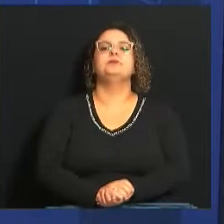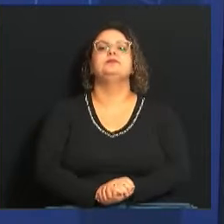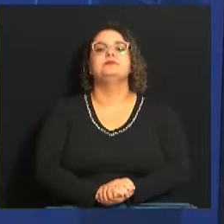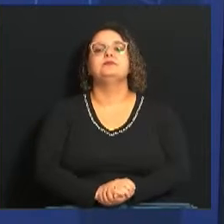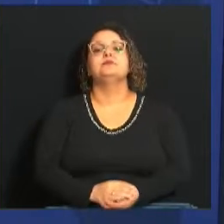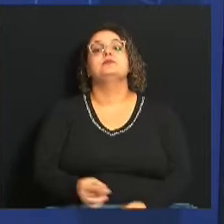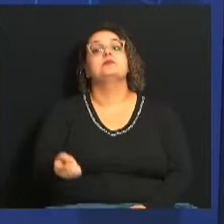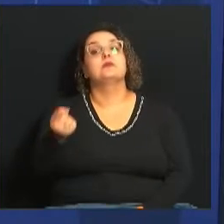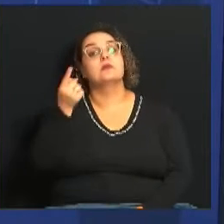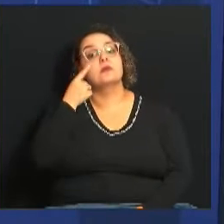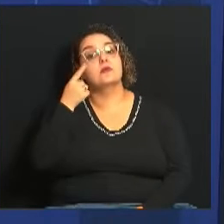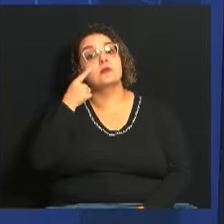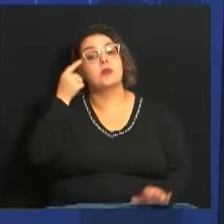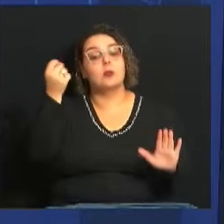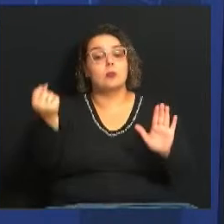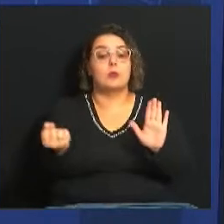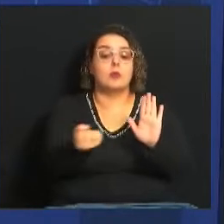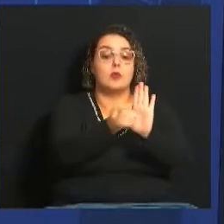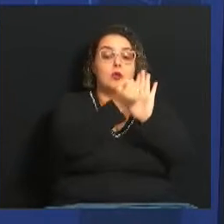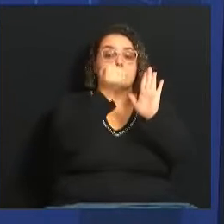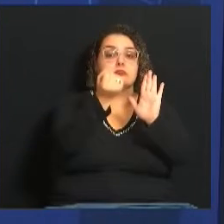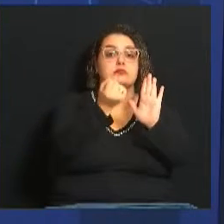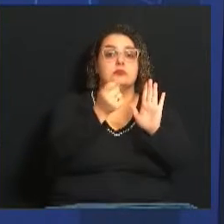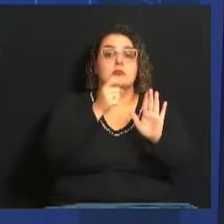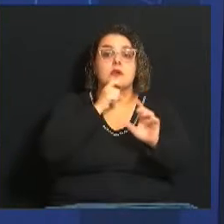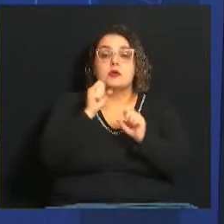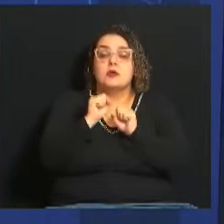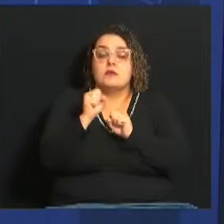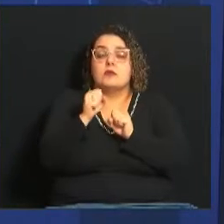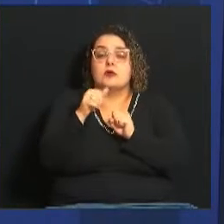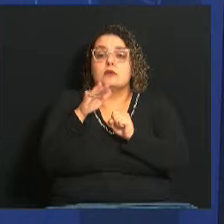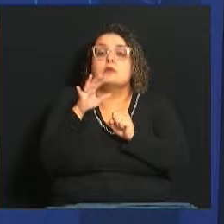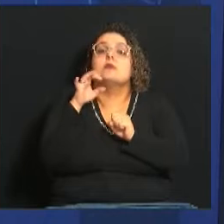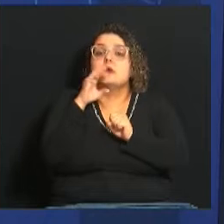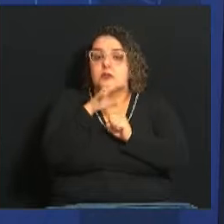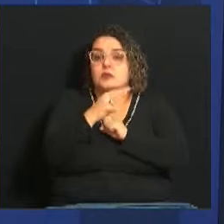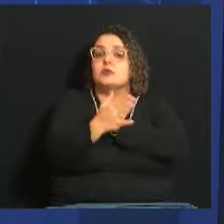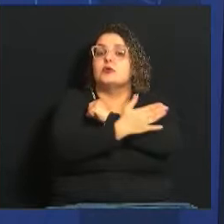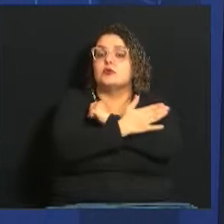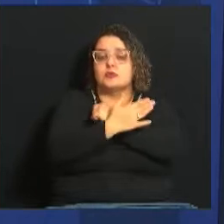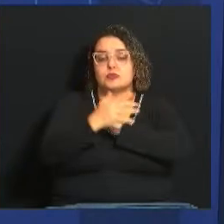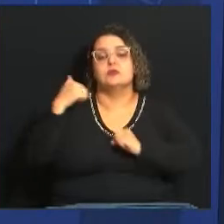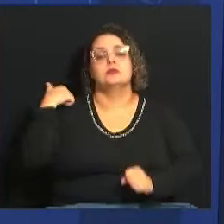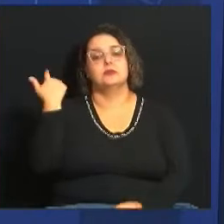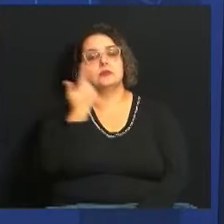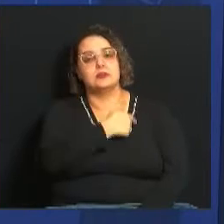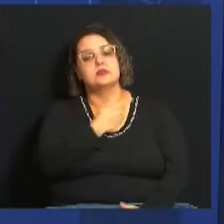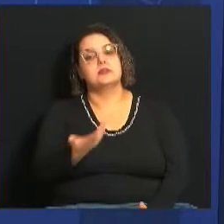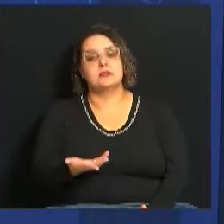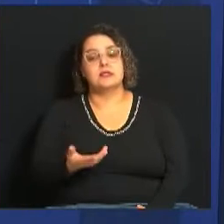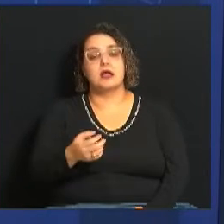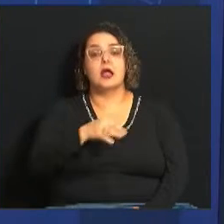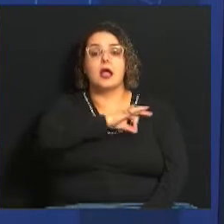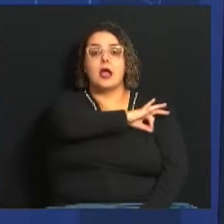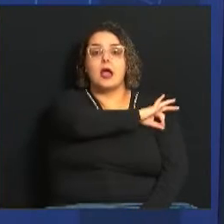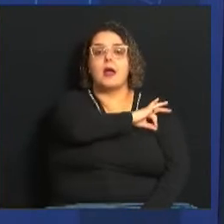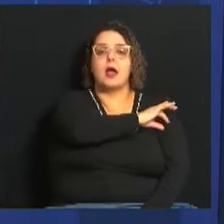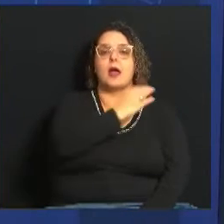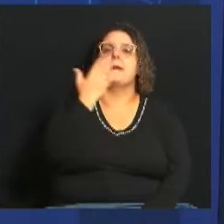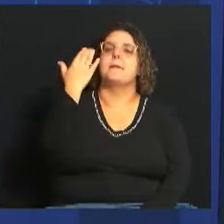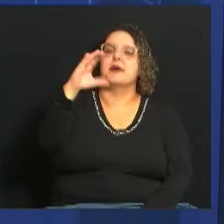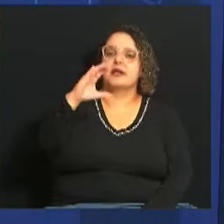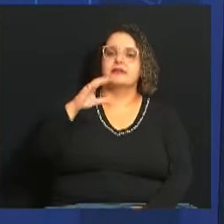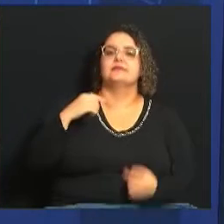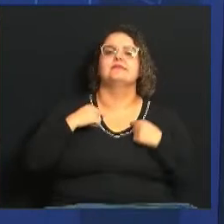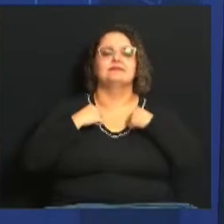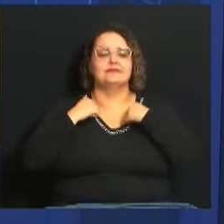o slogan, hein? Inverno mais quente com a ajuda da gente, a Prefeitura de Campinas lançou a campanha do